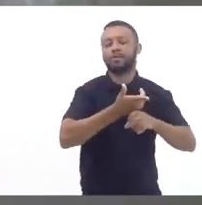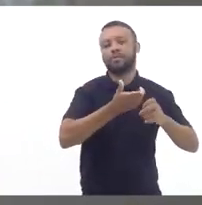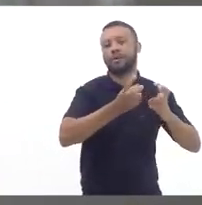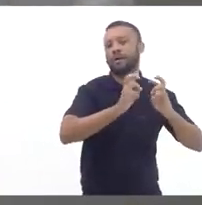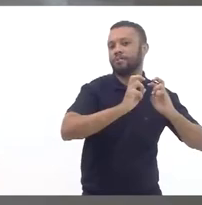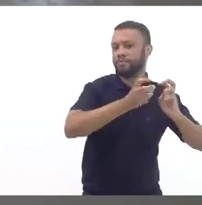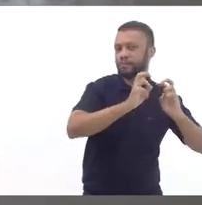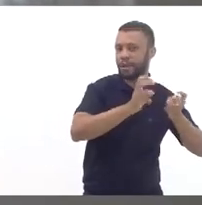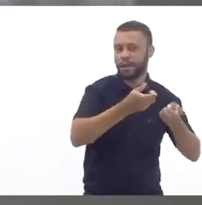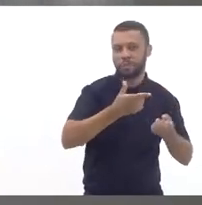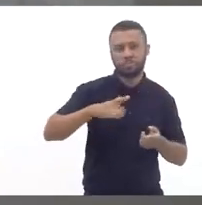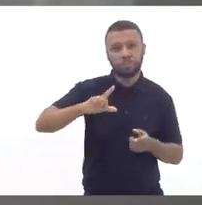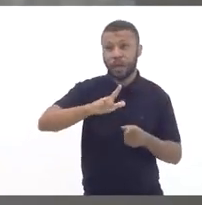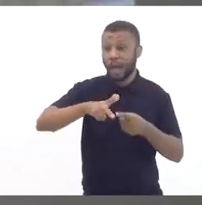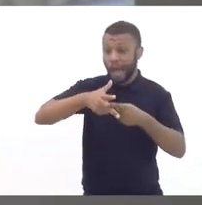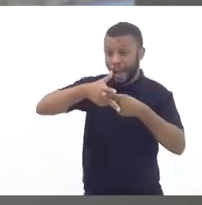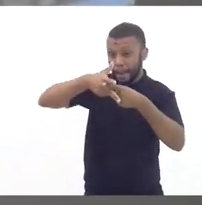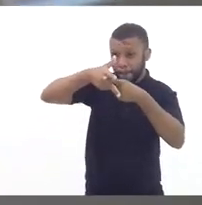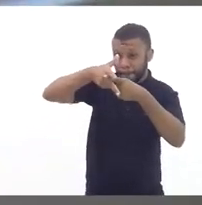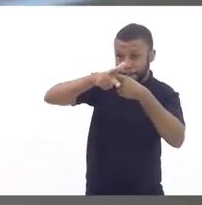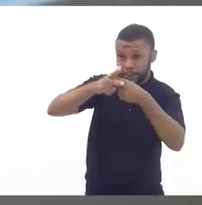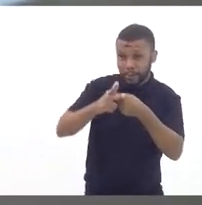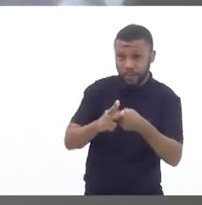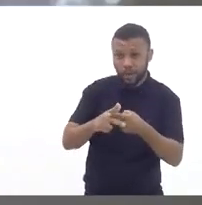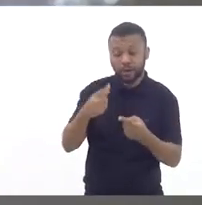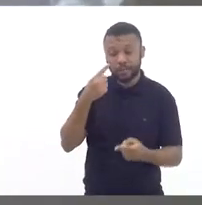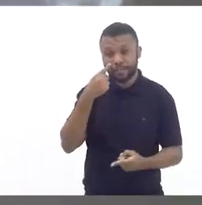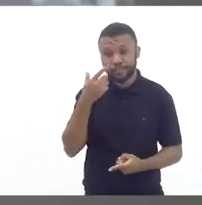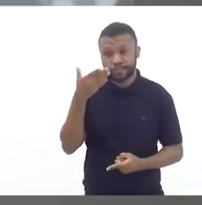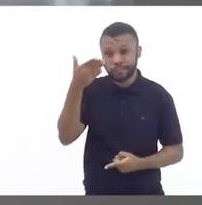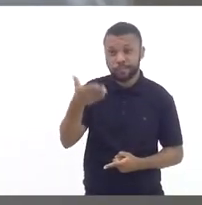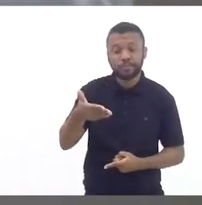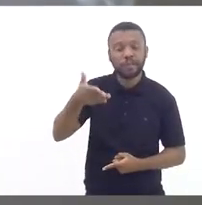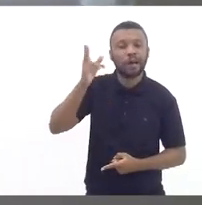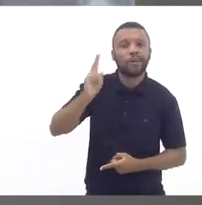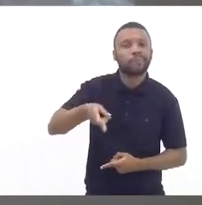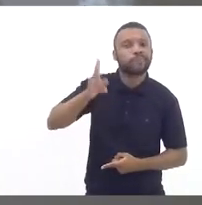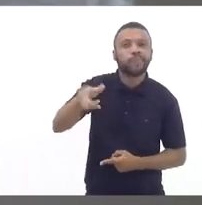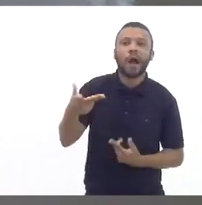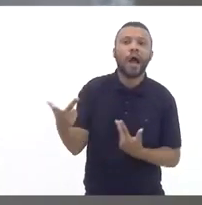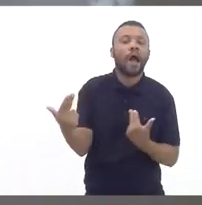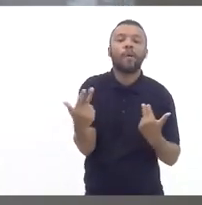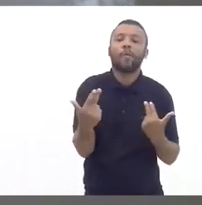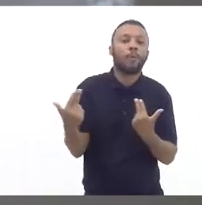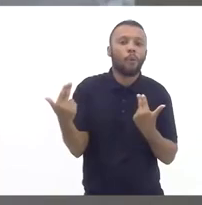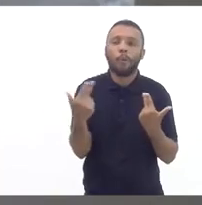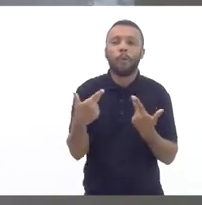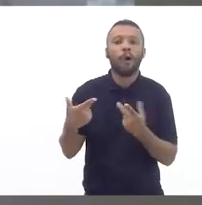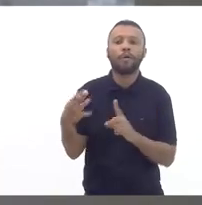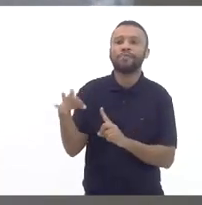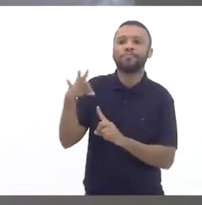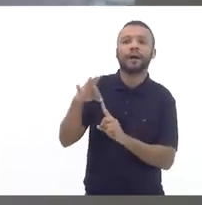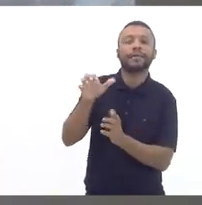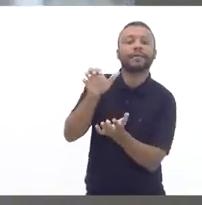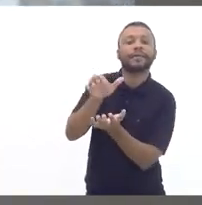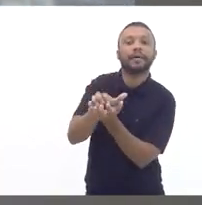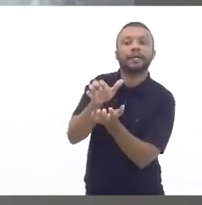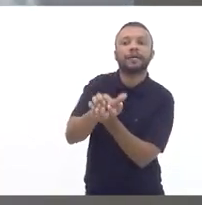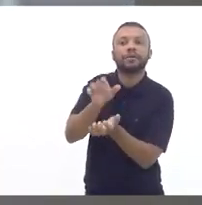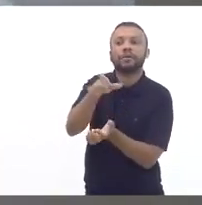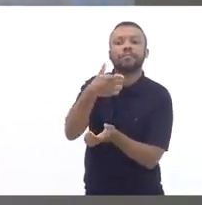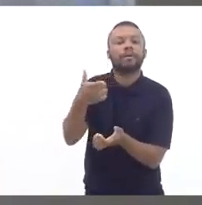manutenção quanto aos dormentes. Dormentes em todo o ramal de Santa Cruz. Como tá. A maioria deles bem